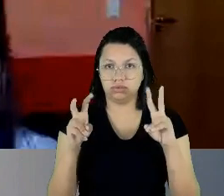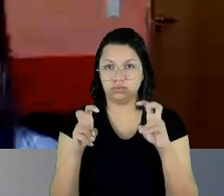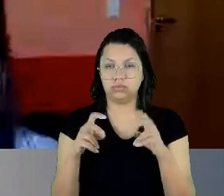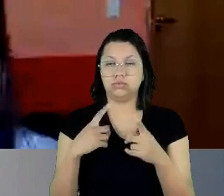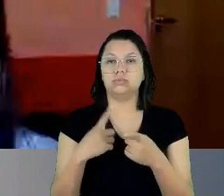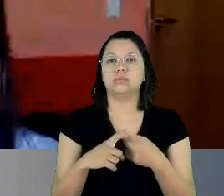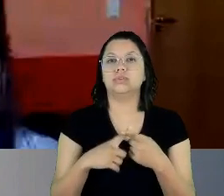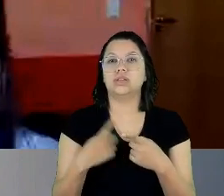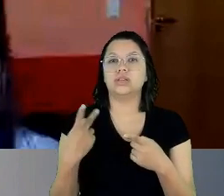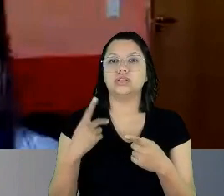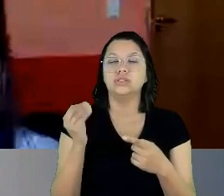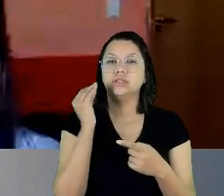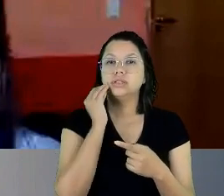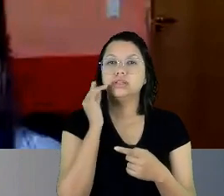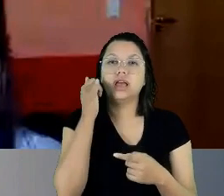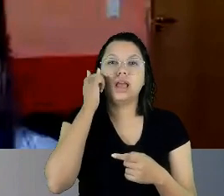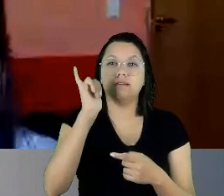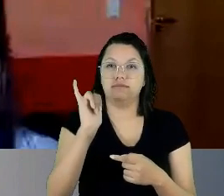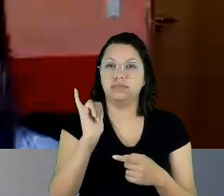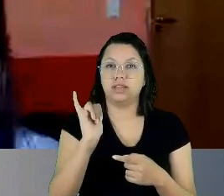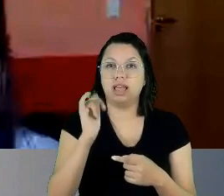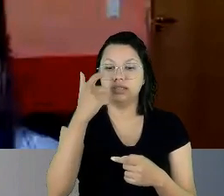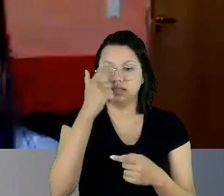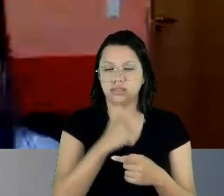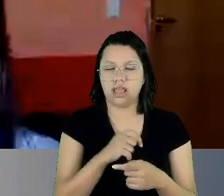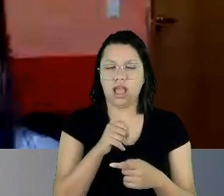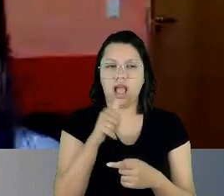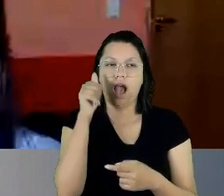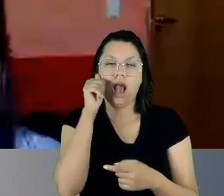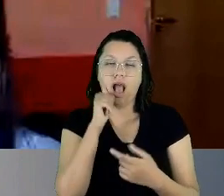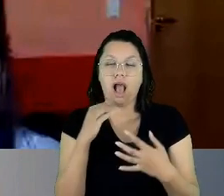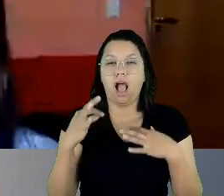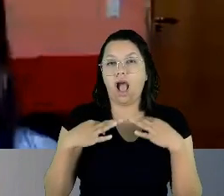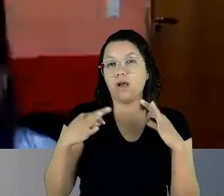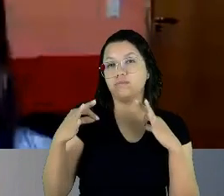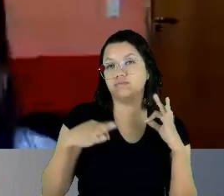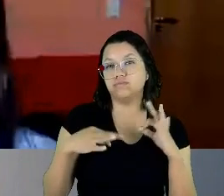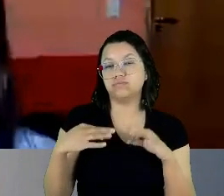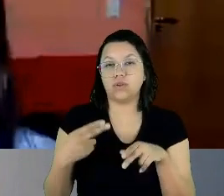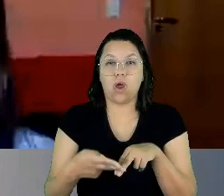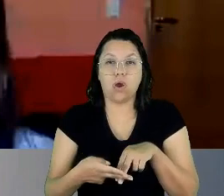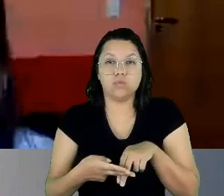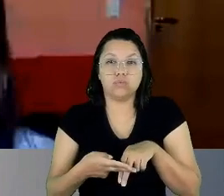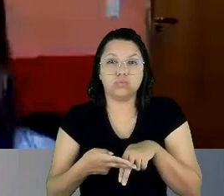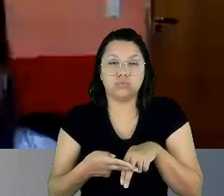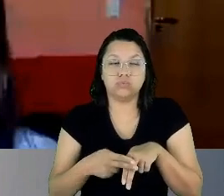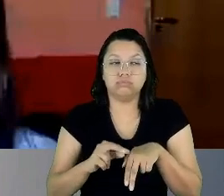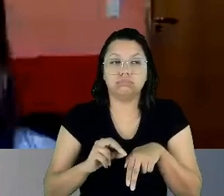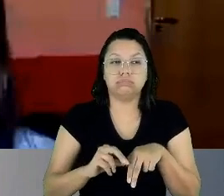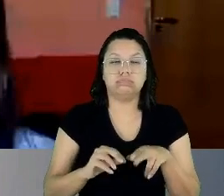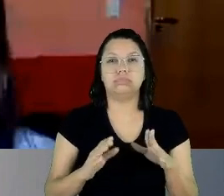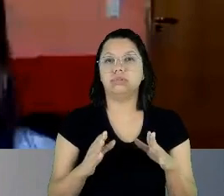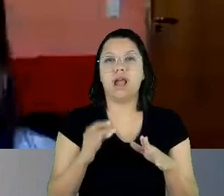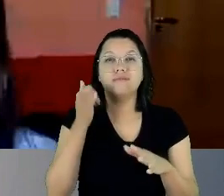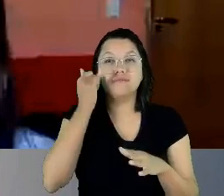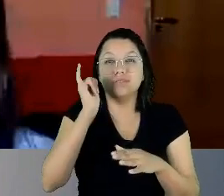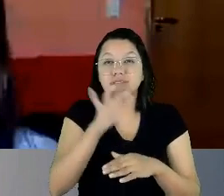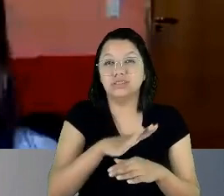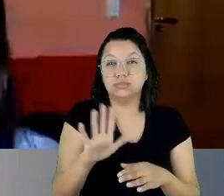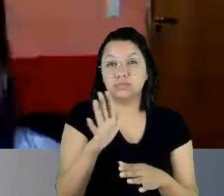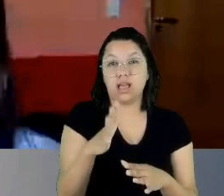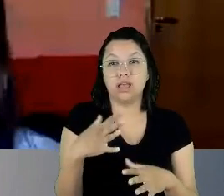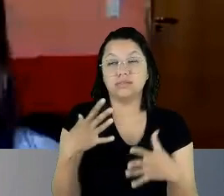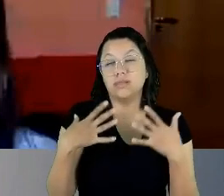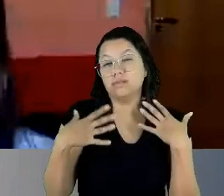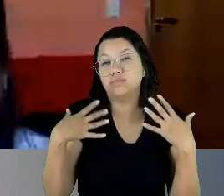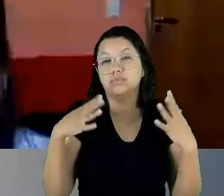assunto, porque a gente tenta evitar ser feminina, evitar usar uma roupa curta, evitar esse espaço de feminilidade,